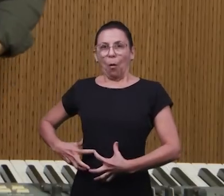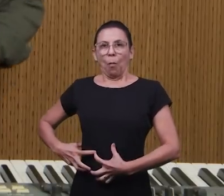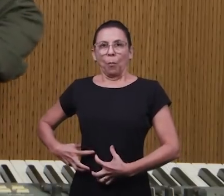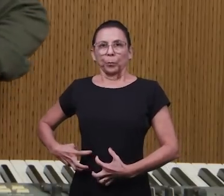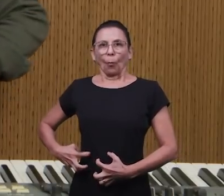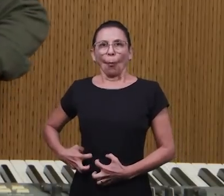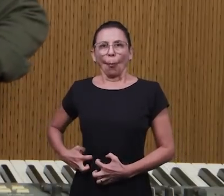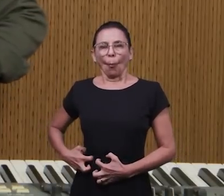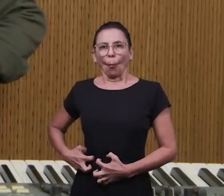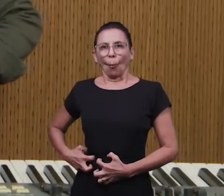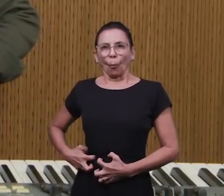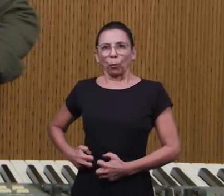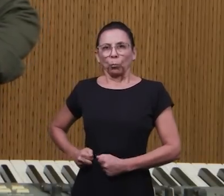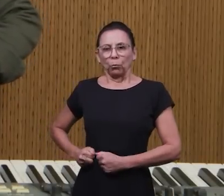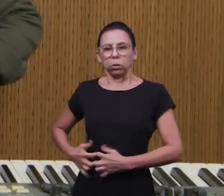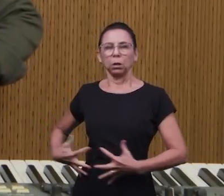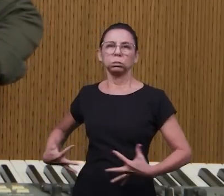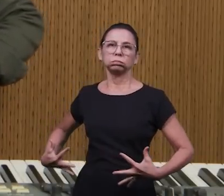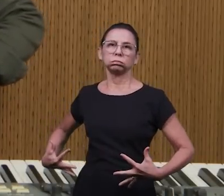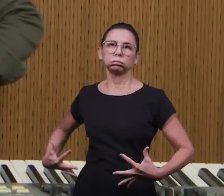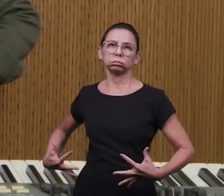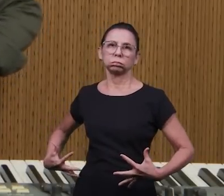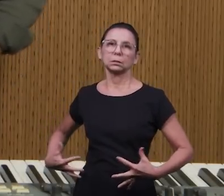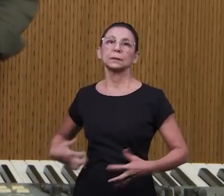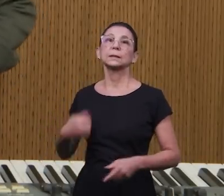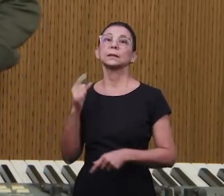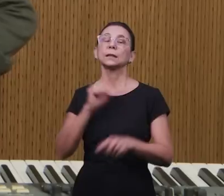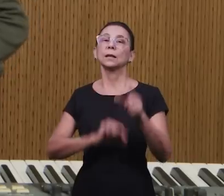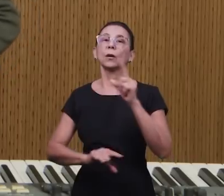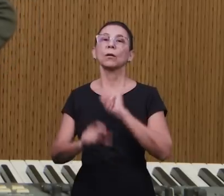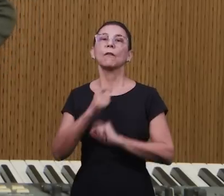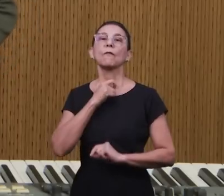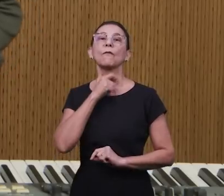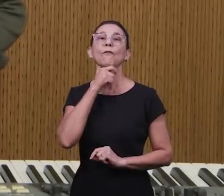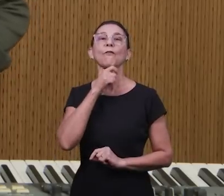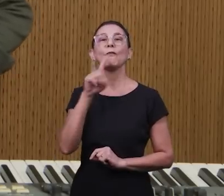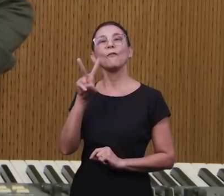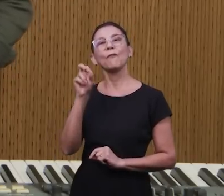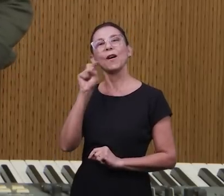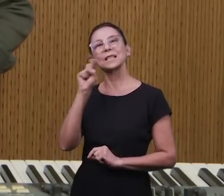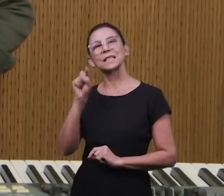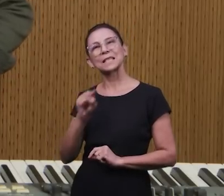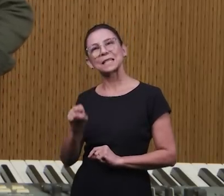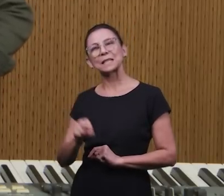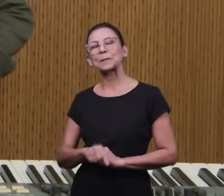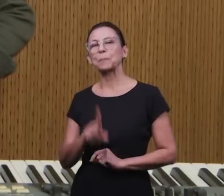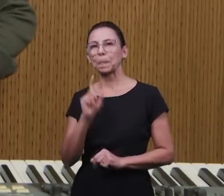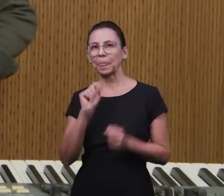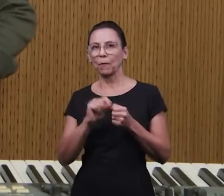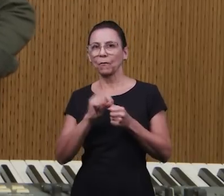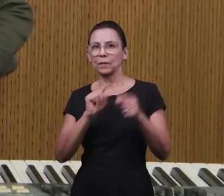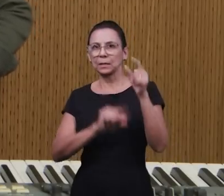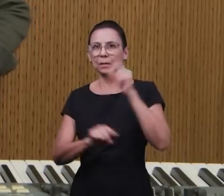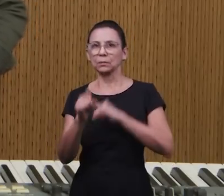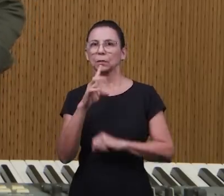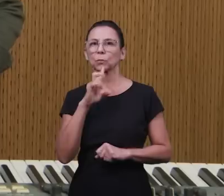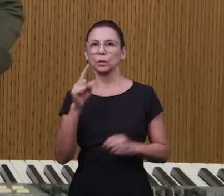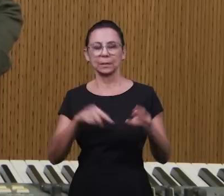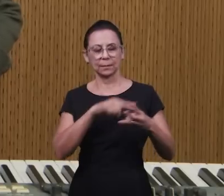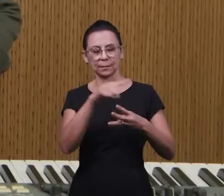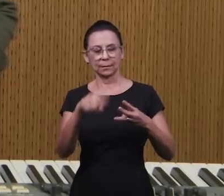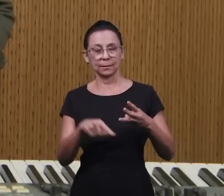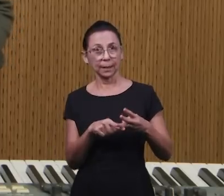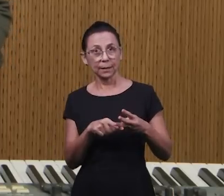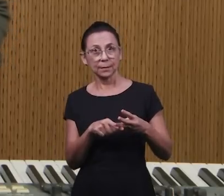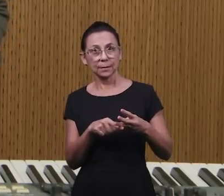exatamente a nossa fonação, a nossa emissão vocal. Então, nós vamos fazer o seguinte, para conhecer essas três